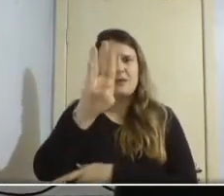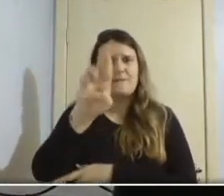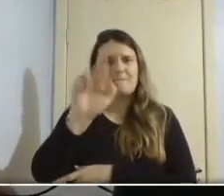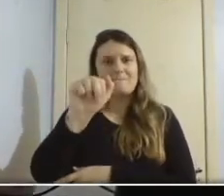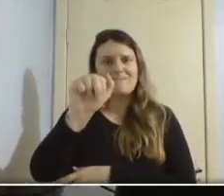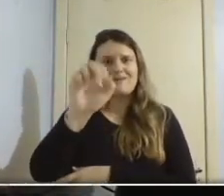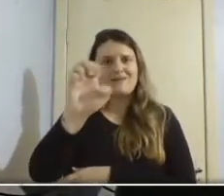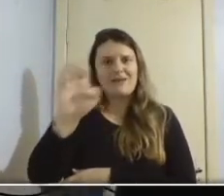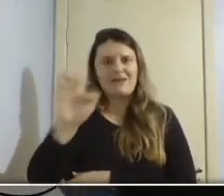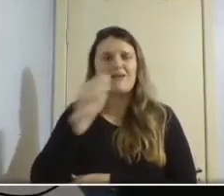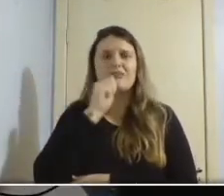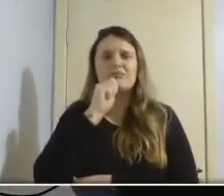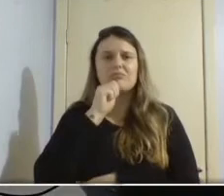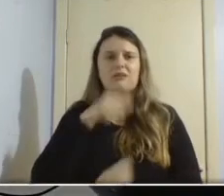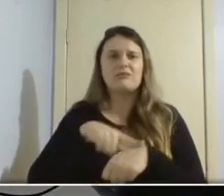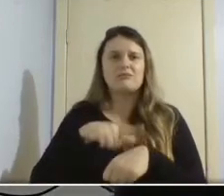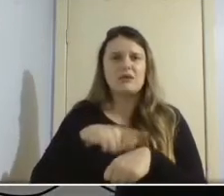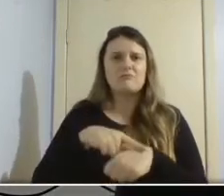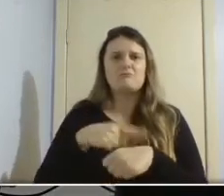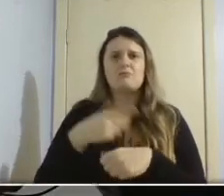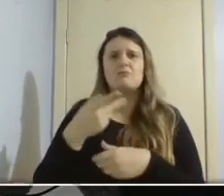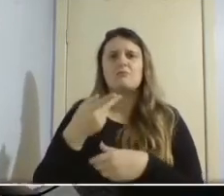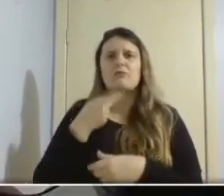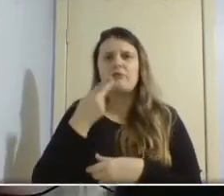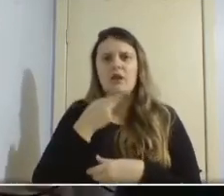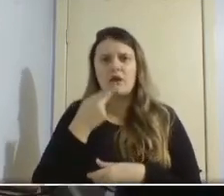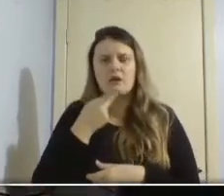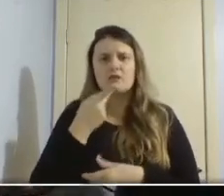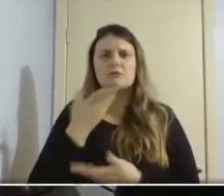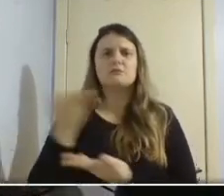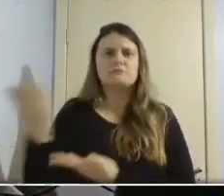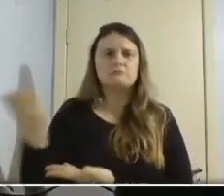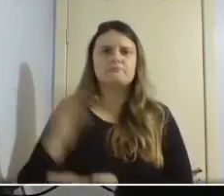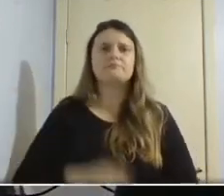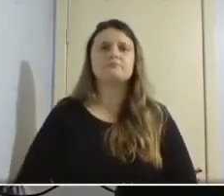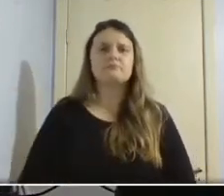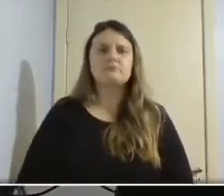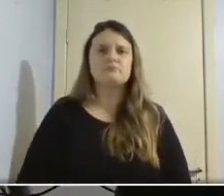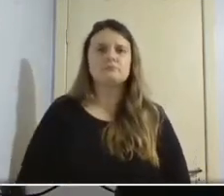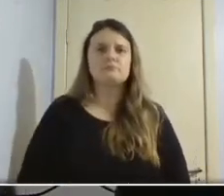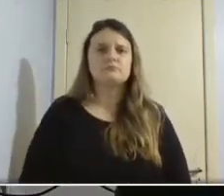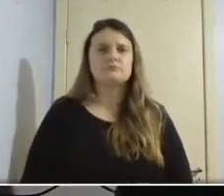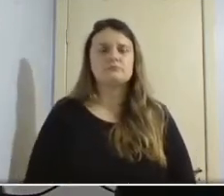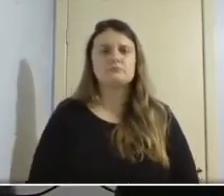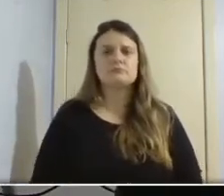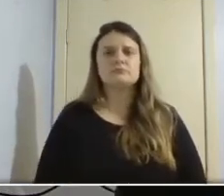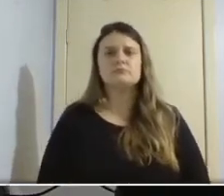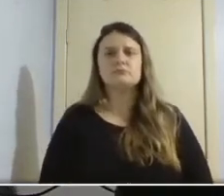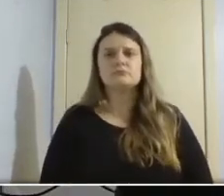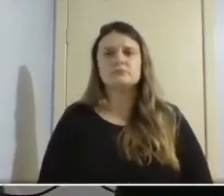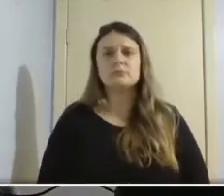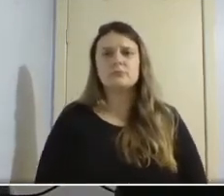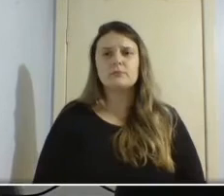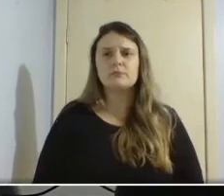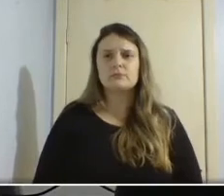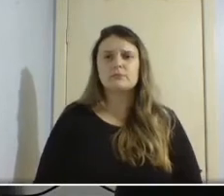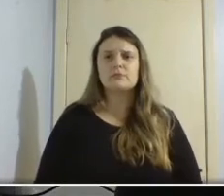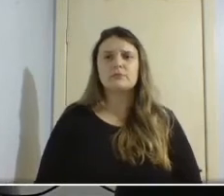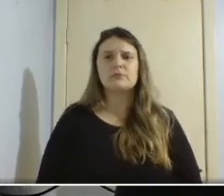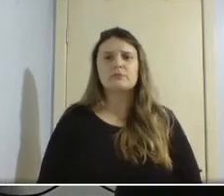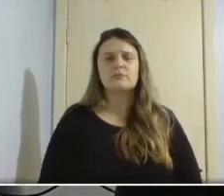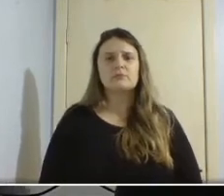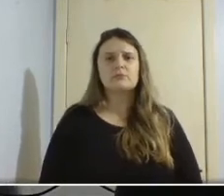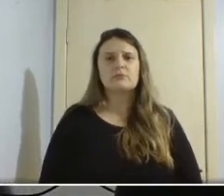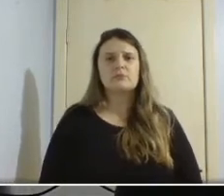palavra tanto ao Wilson quanto ao Elisandro. Se quiserem fazer alguma participação, algum